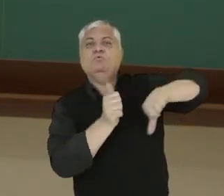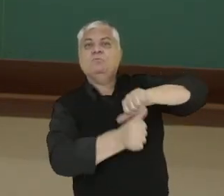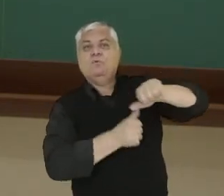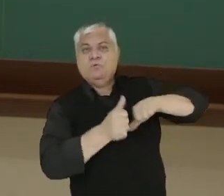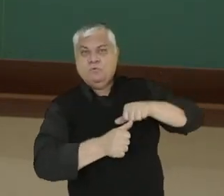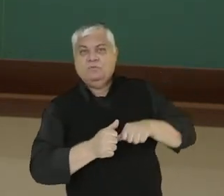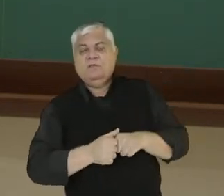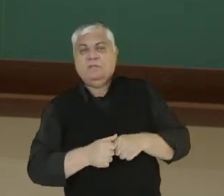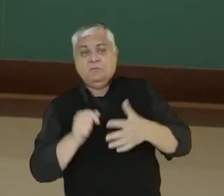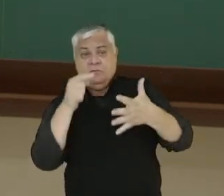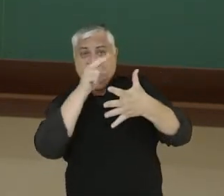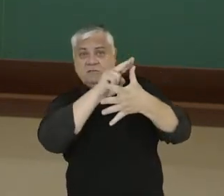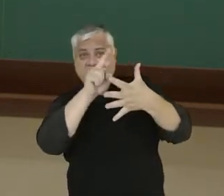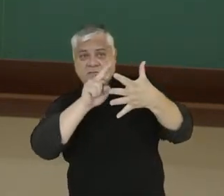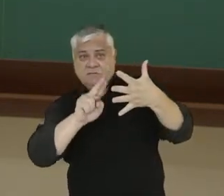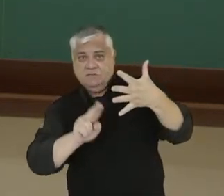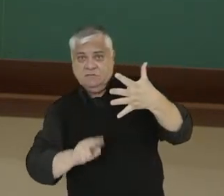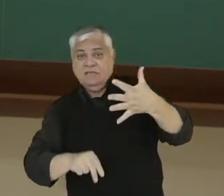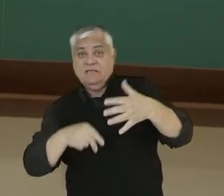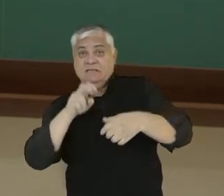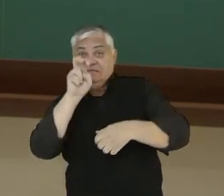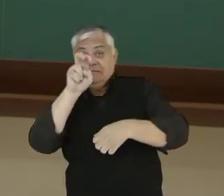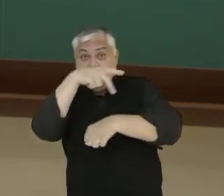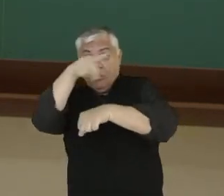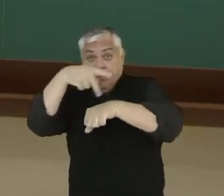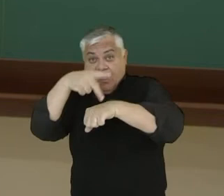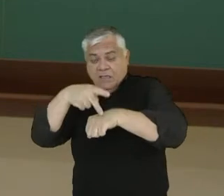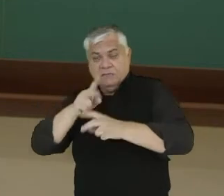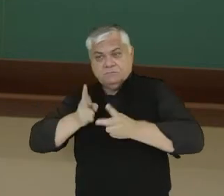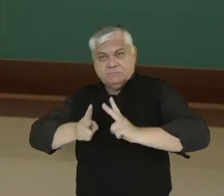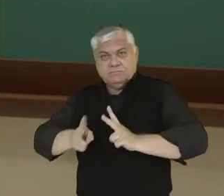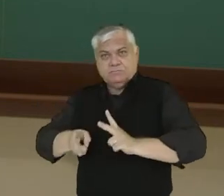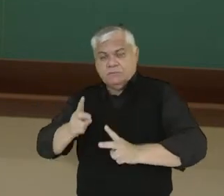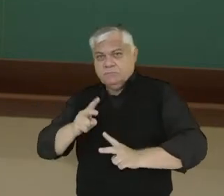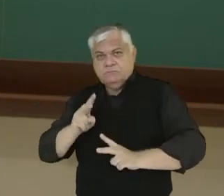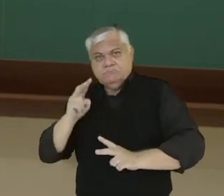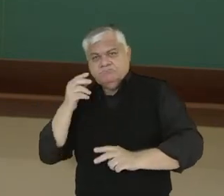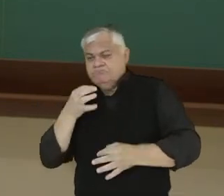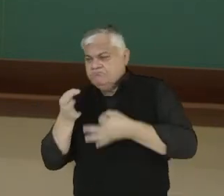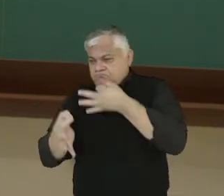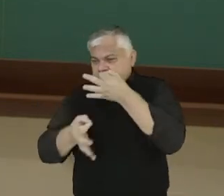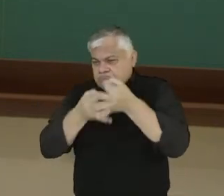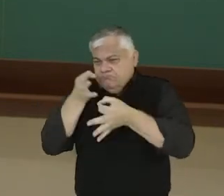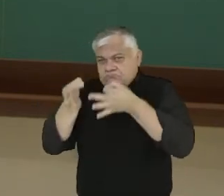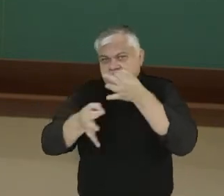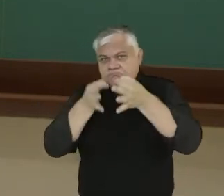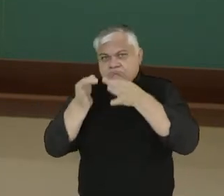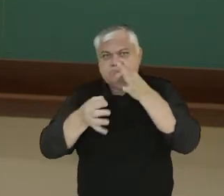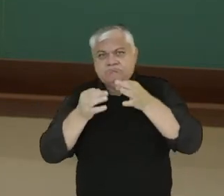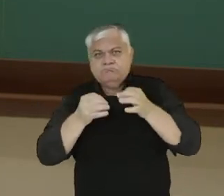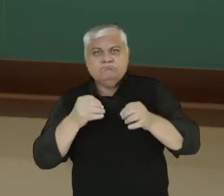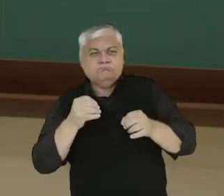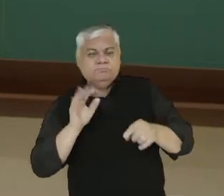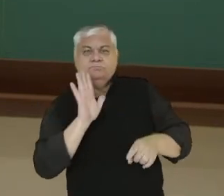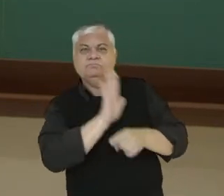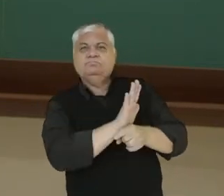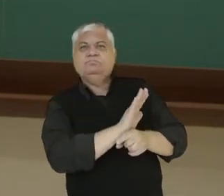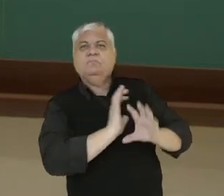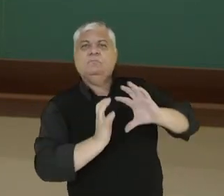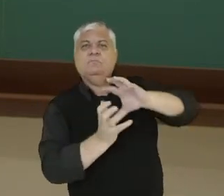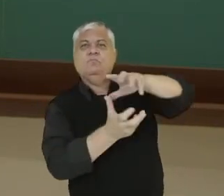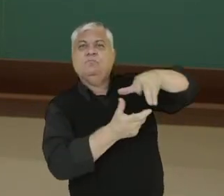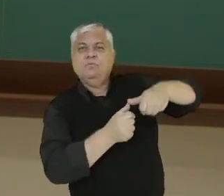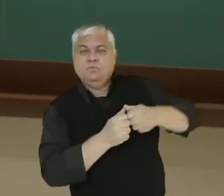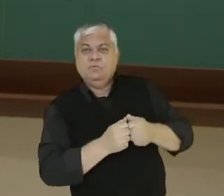potências mundiais estão ali sendo membros permanentes e tomando decisões que vão afetar o mundo todo. Daí a importância,